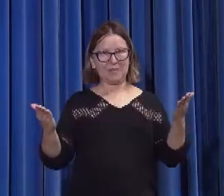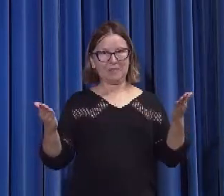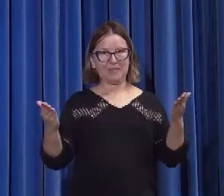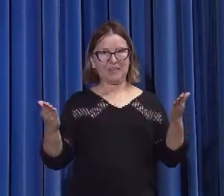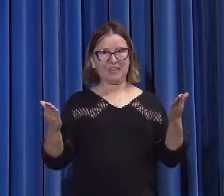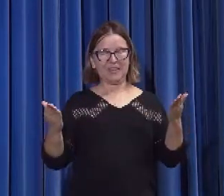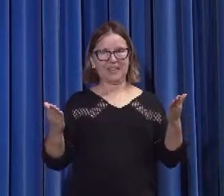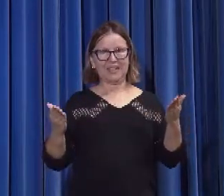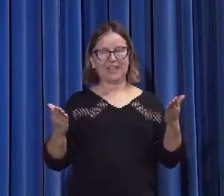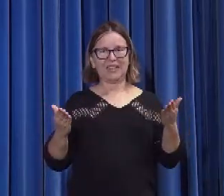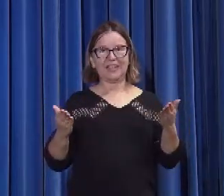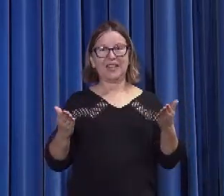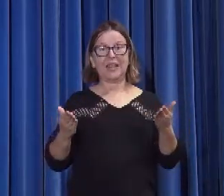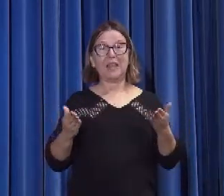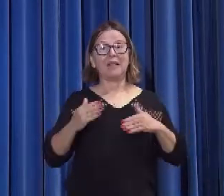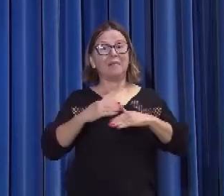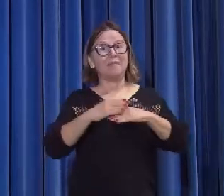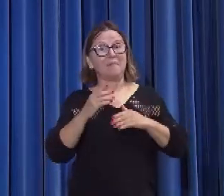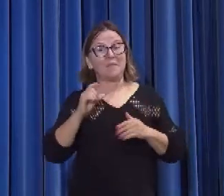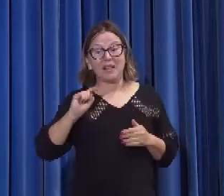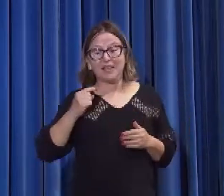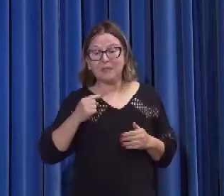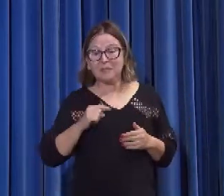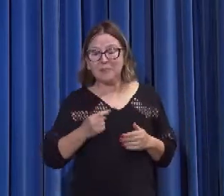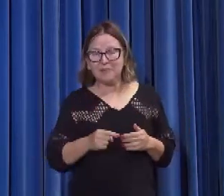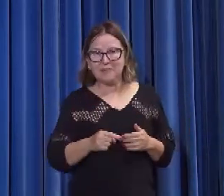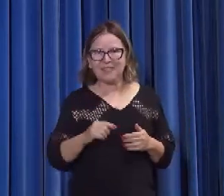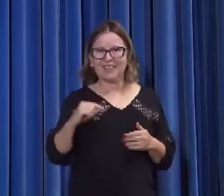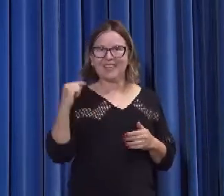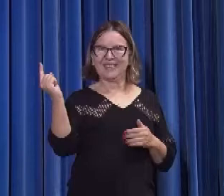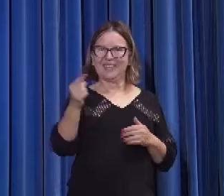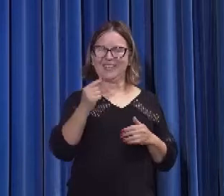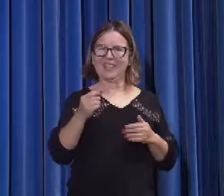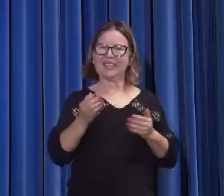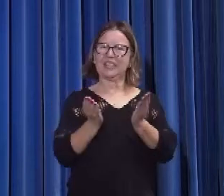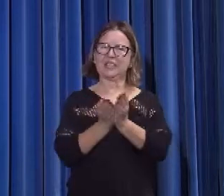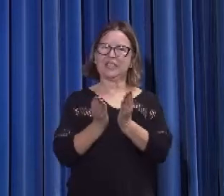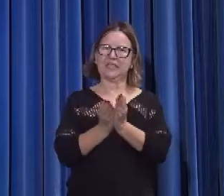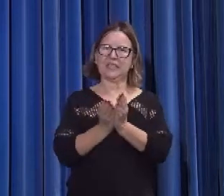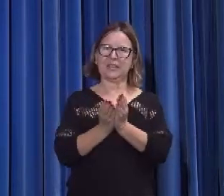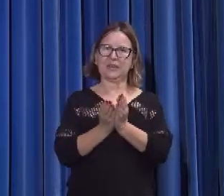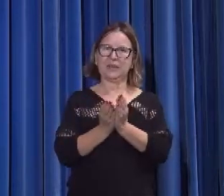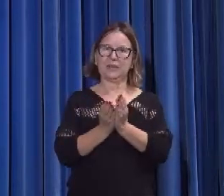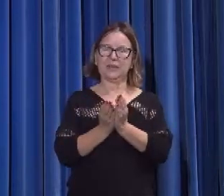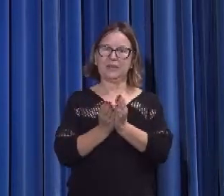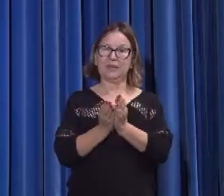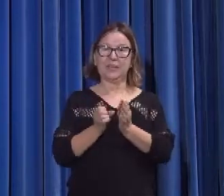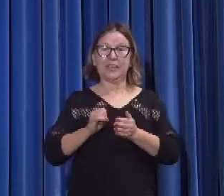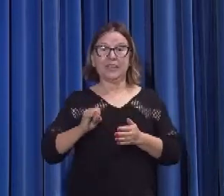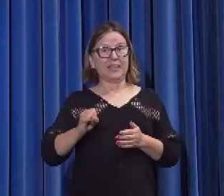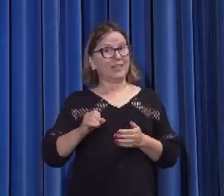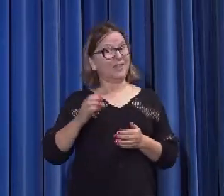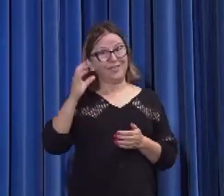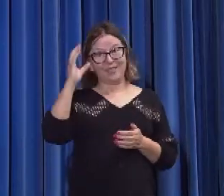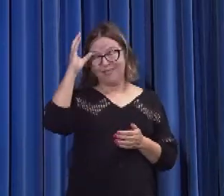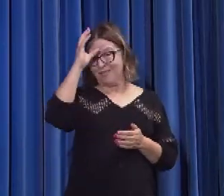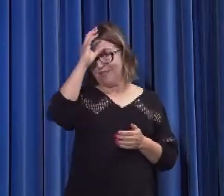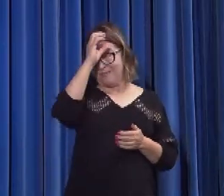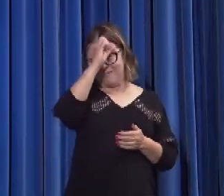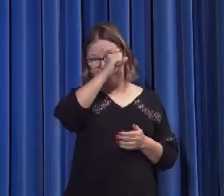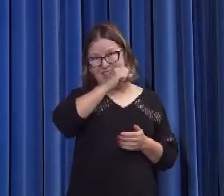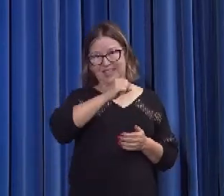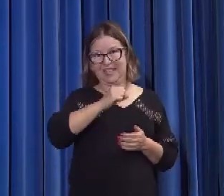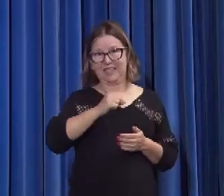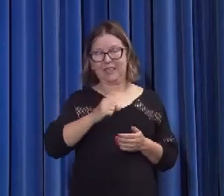profundo. Como cristãos, quando não compreendemos a perseverança, deixamos de desfrutar uma vida de